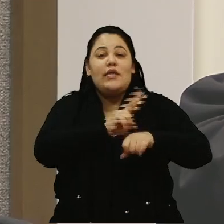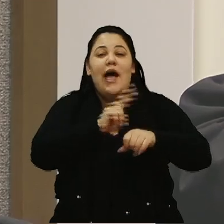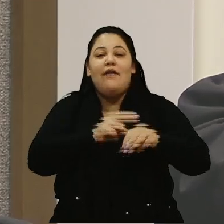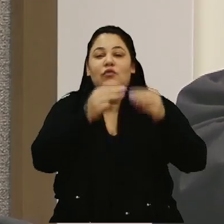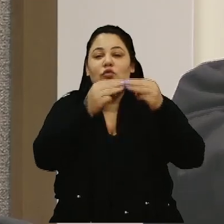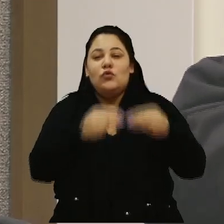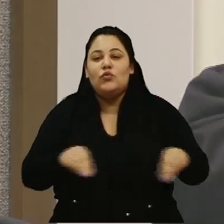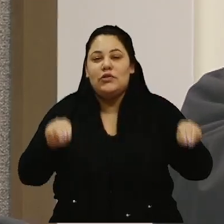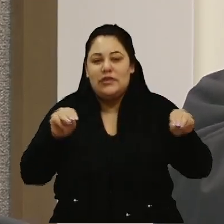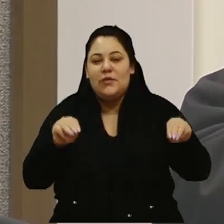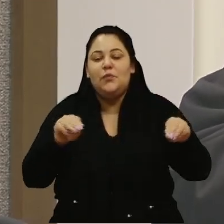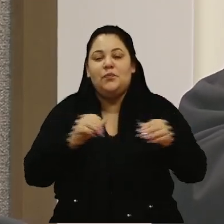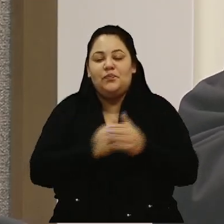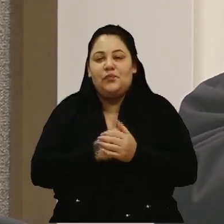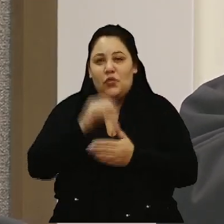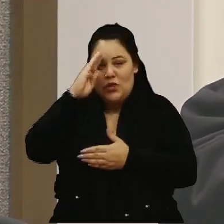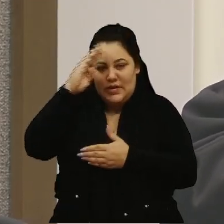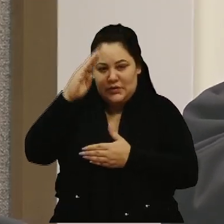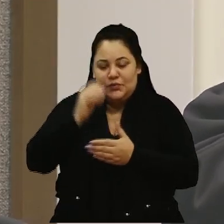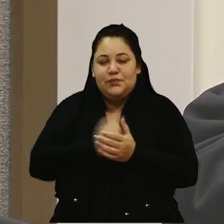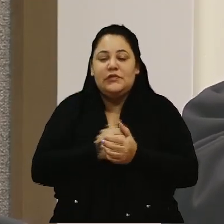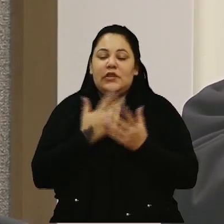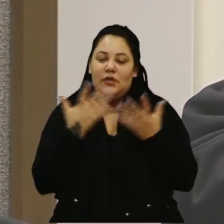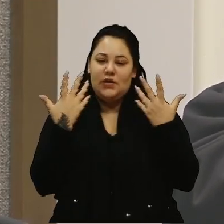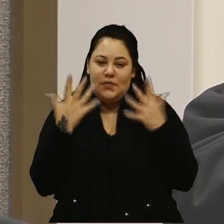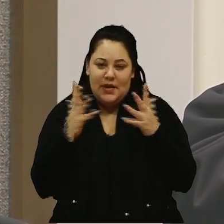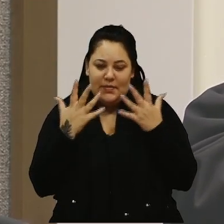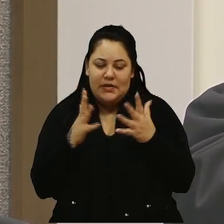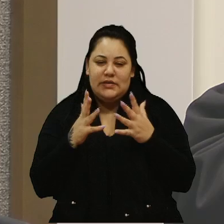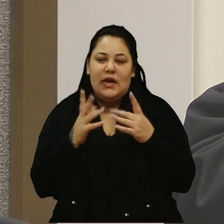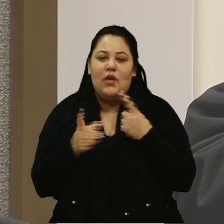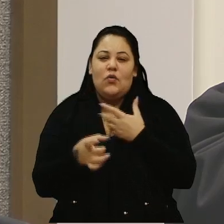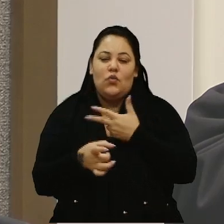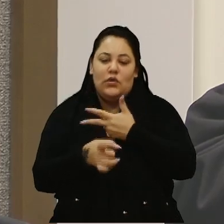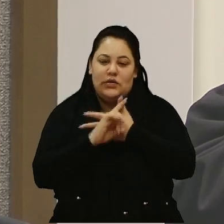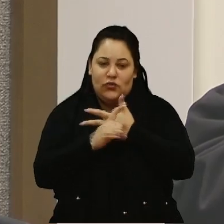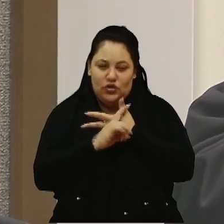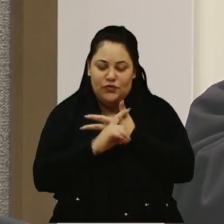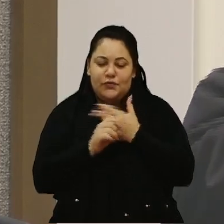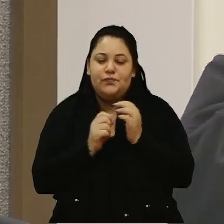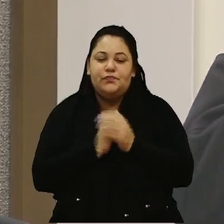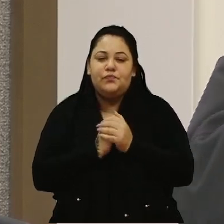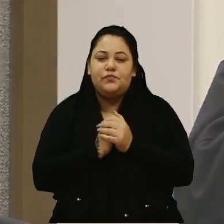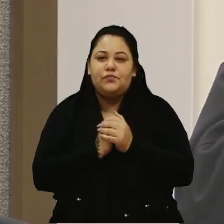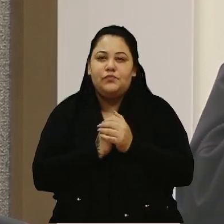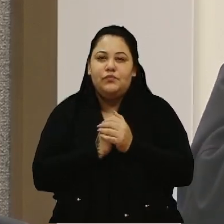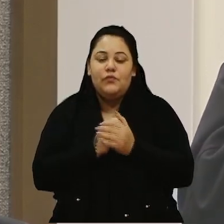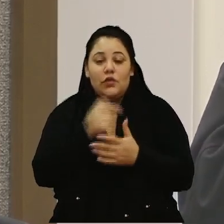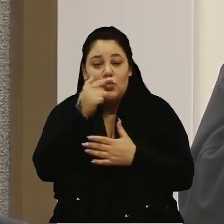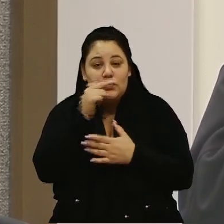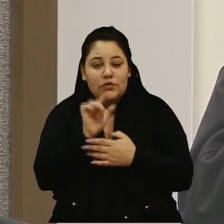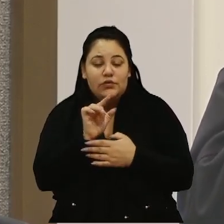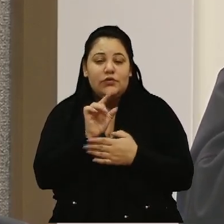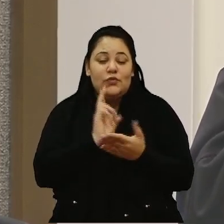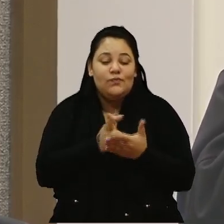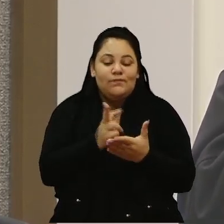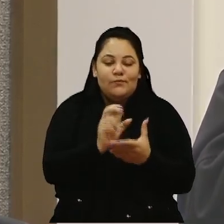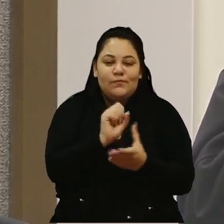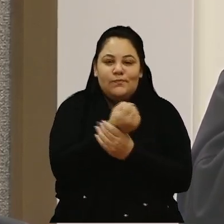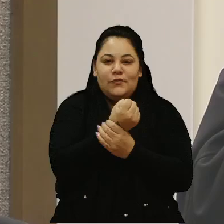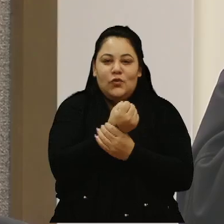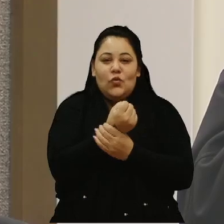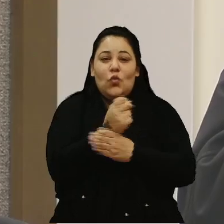Então, de fato, quero parabenizar o Executivo por garantir a perenidade desse